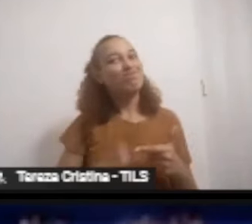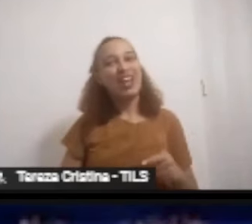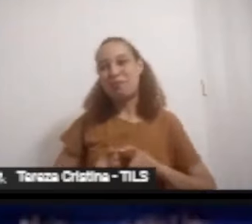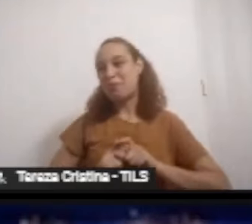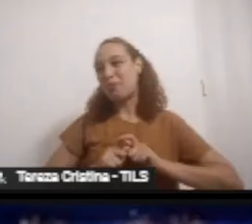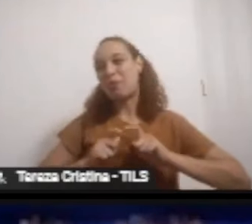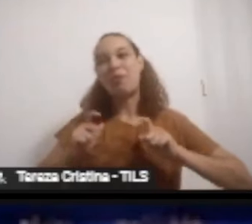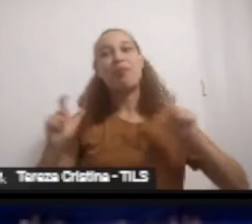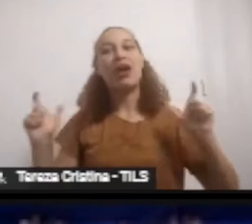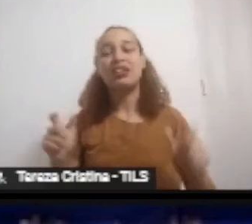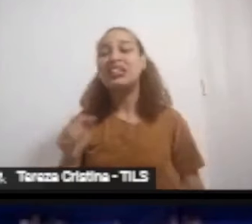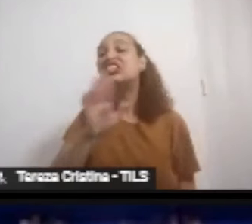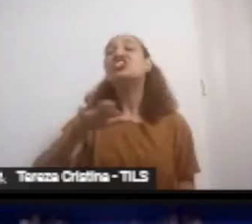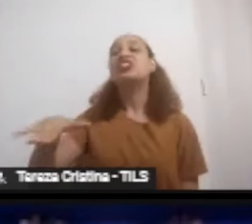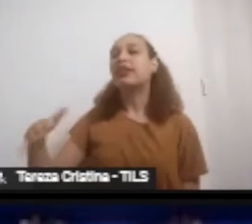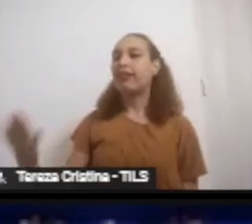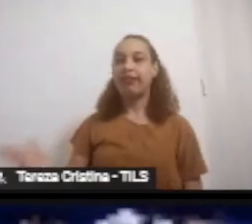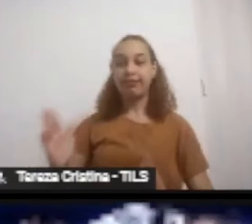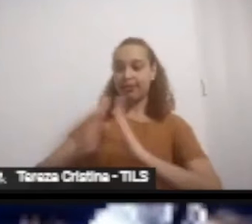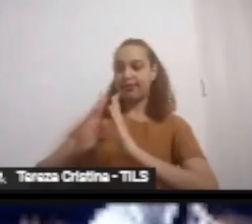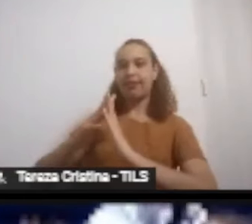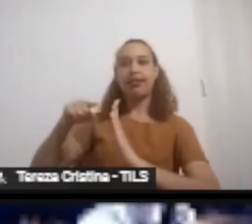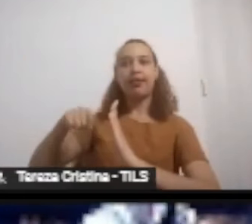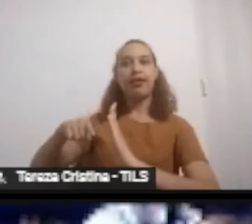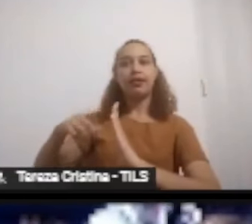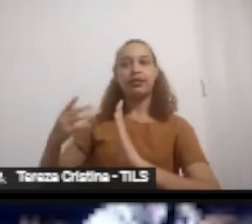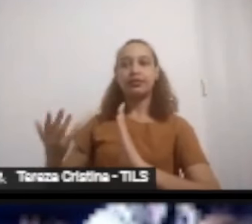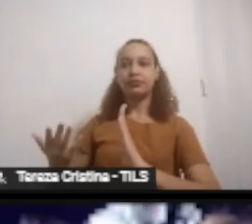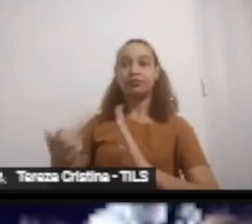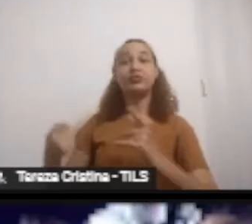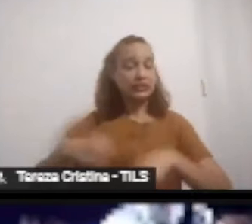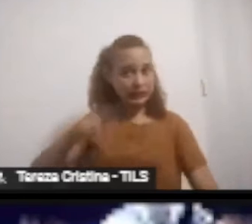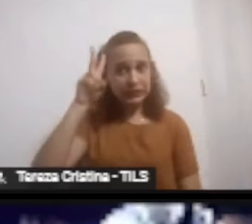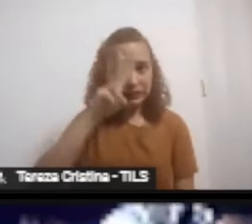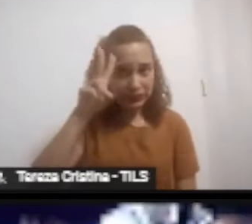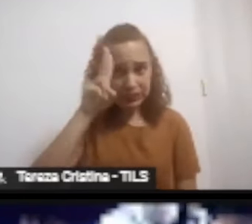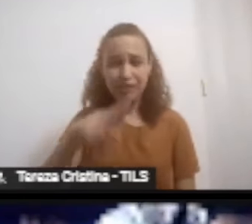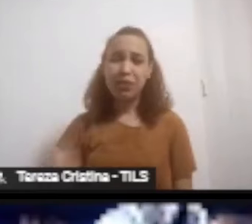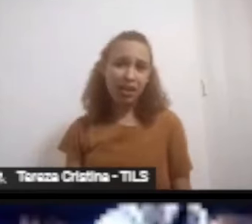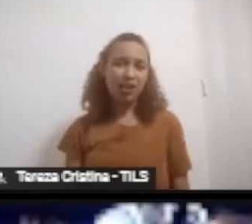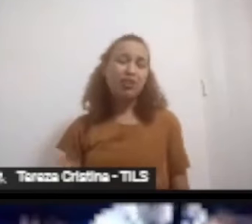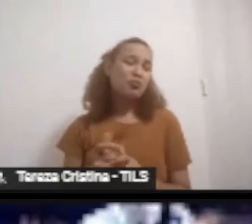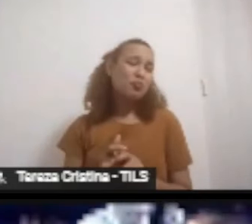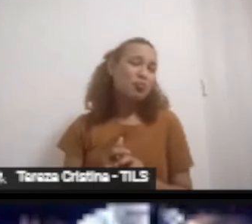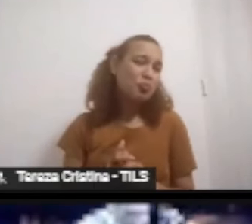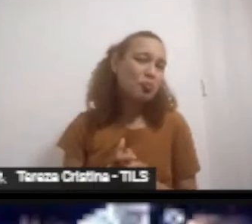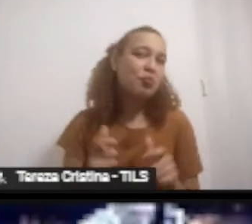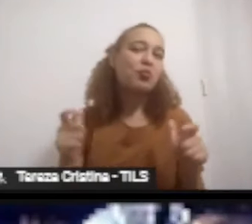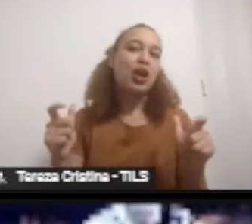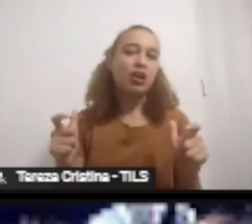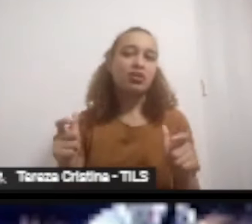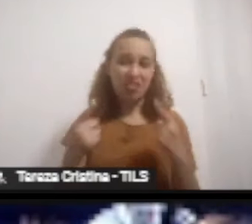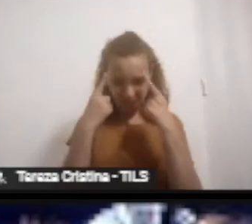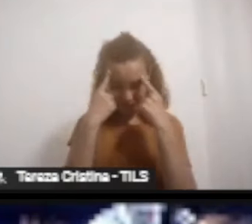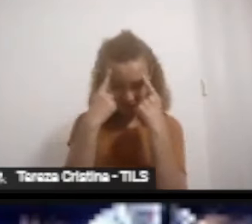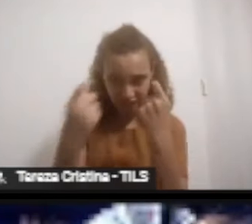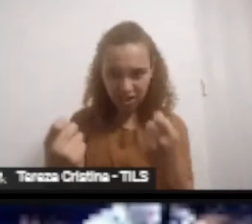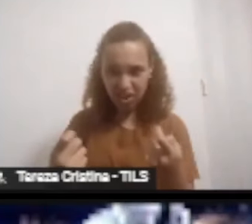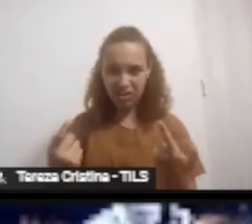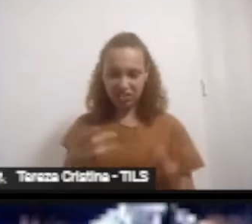que estão em casa... A gente tem que lembrar que muitas das violências que são praticadas contra crianças e adolescentes